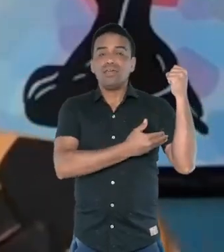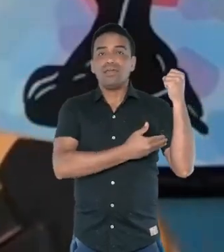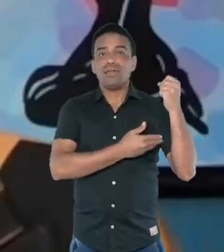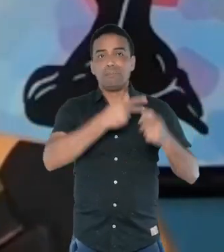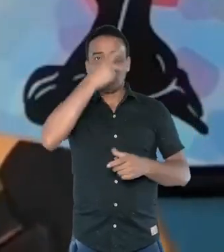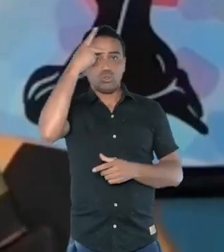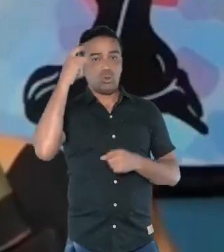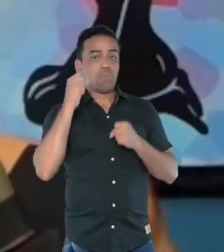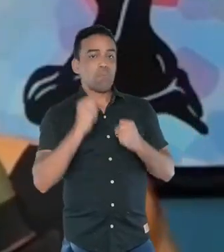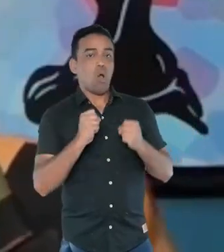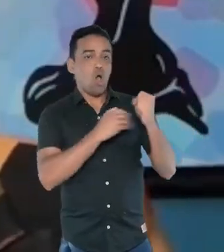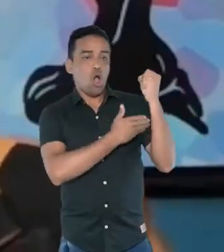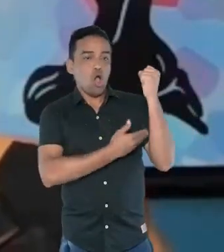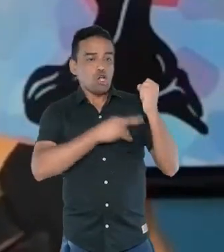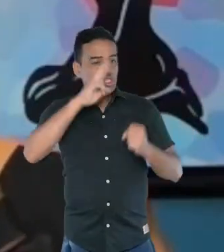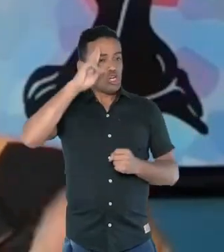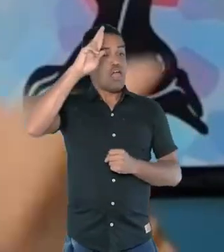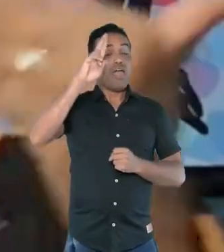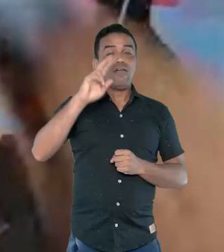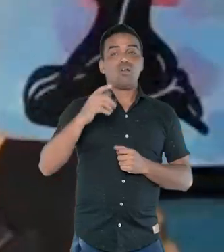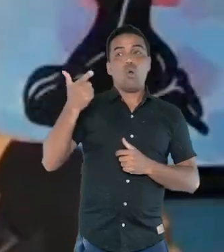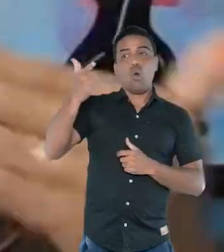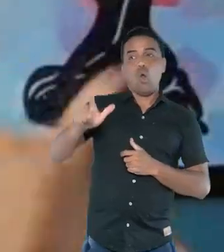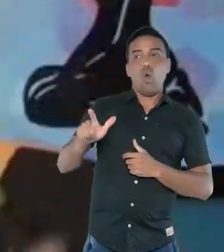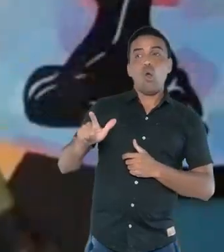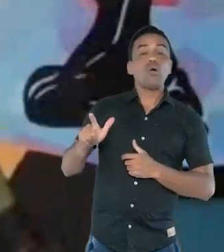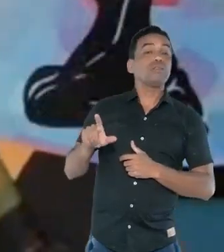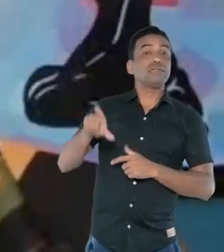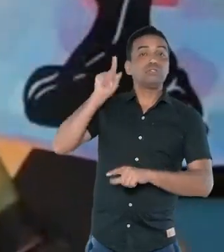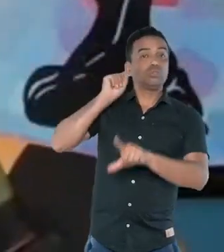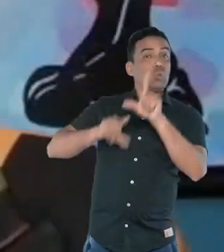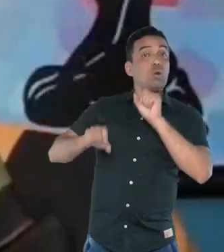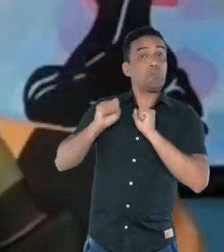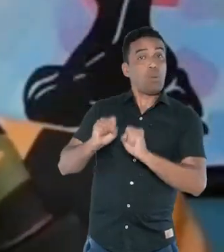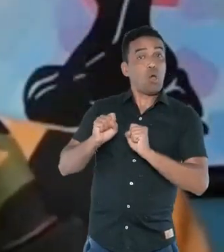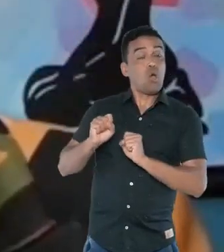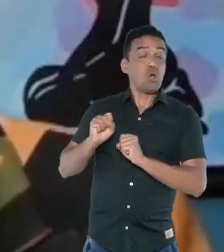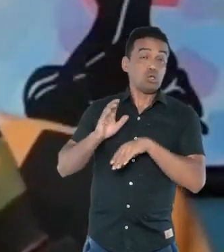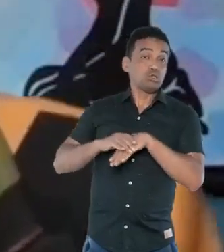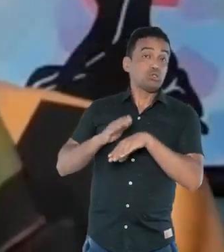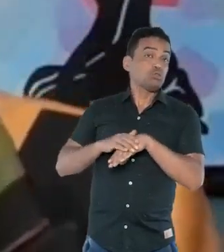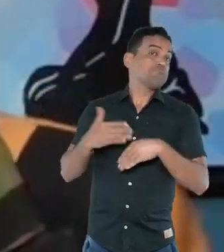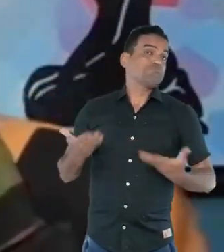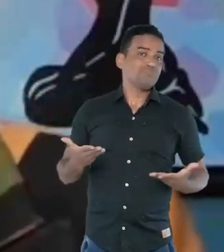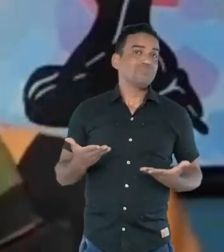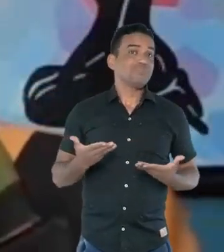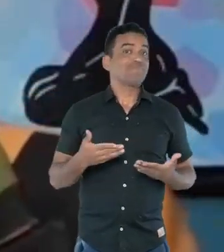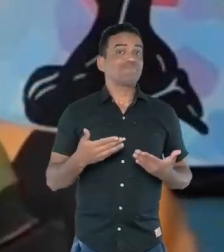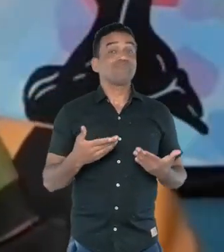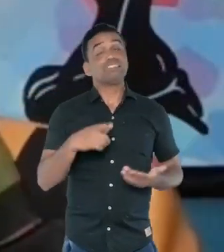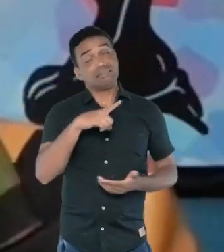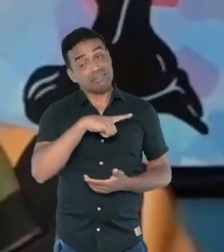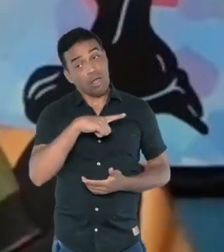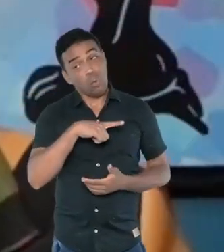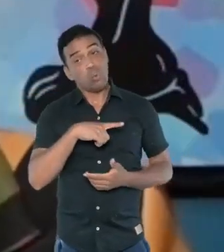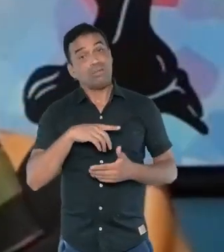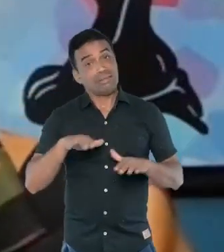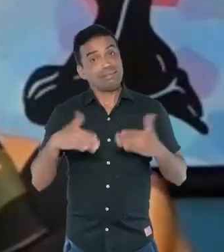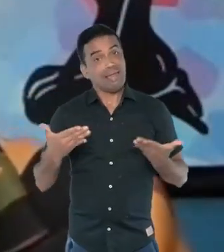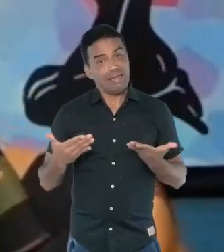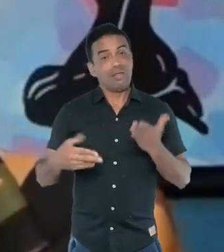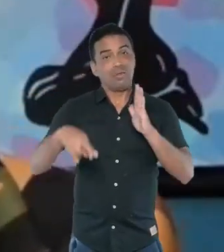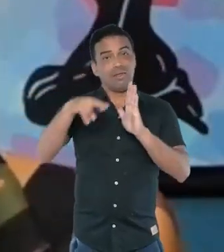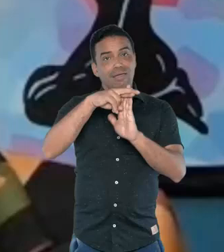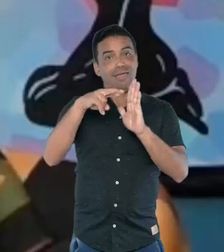Quem pode, quem não pode ocupar uma determinada posição, tomar uma determinada decisão. E aí a gente tem,